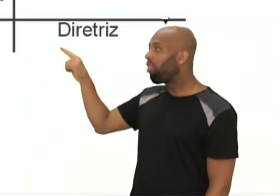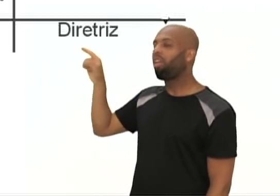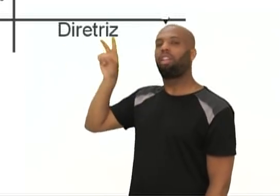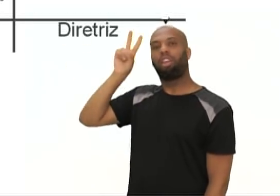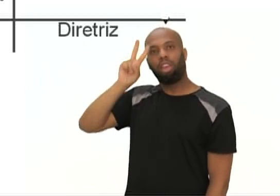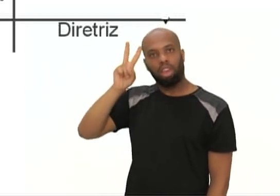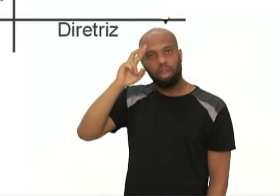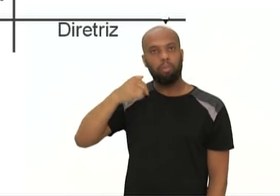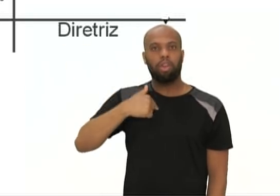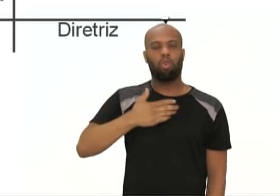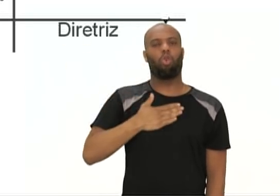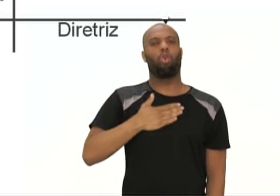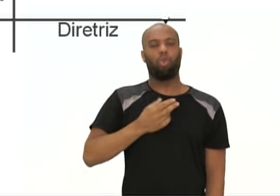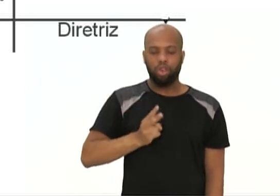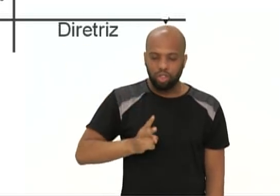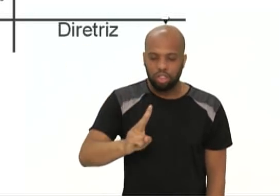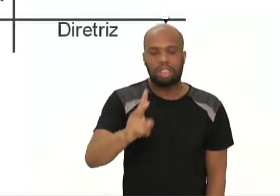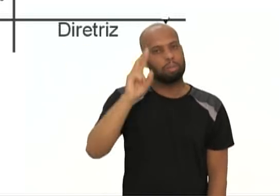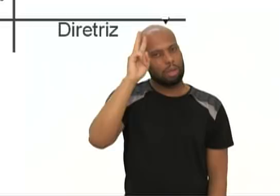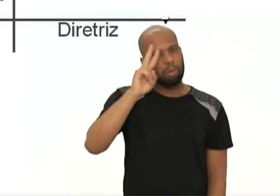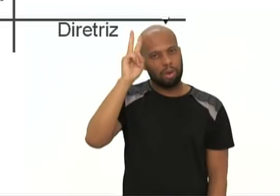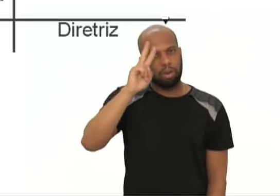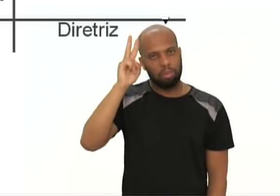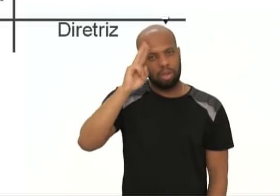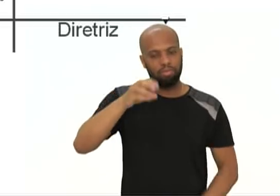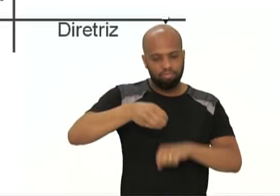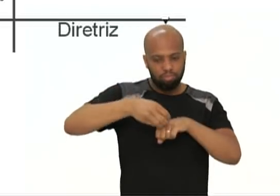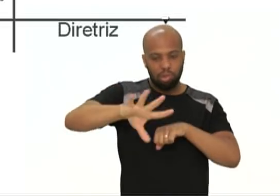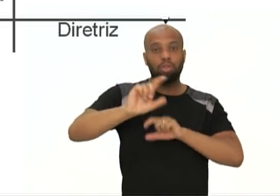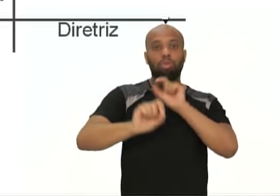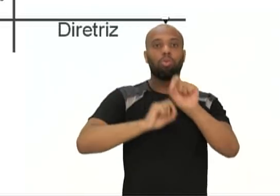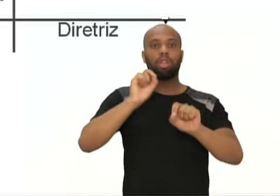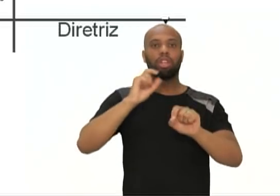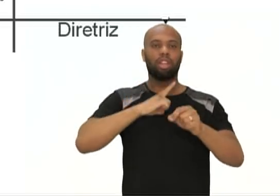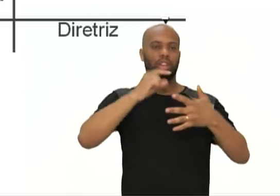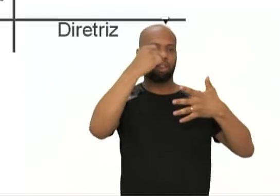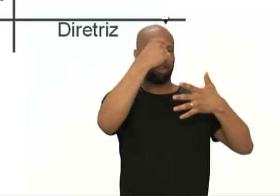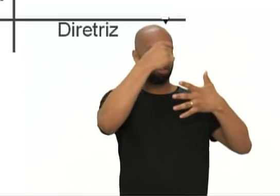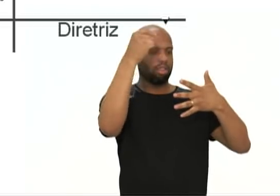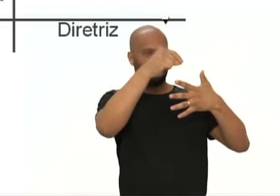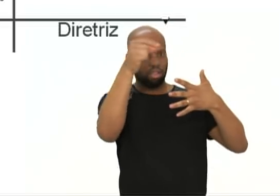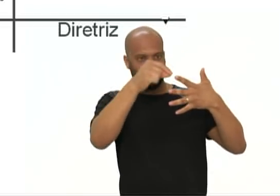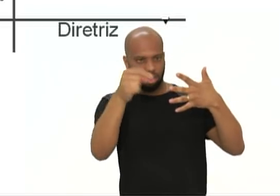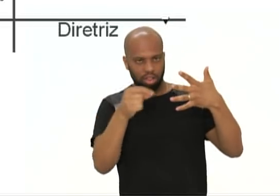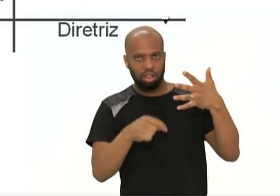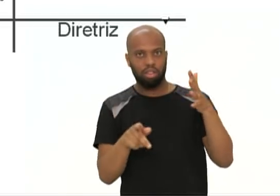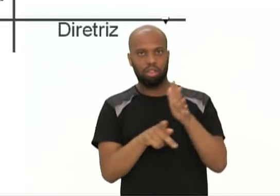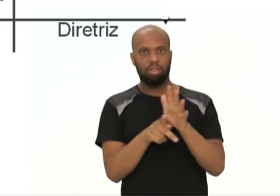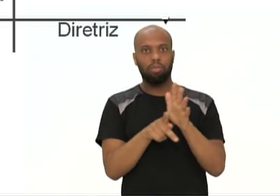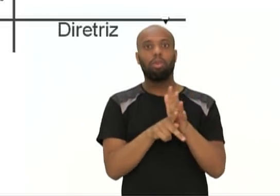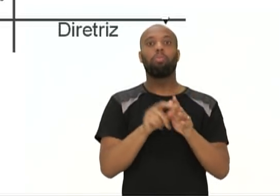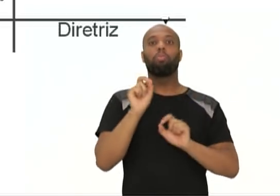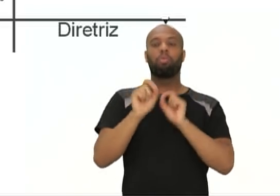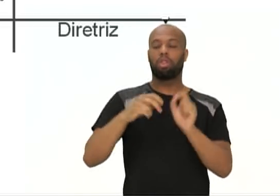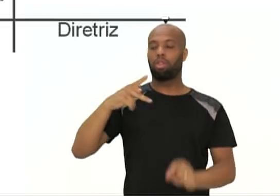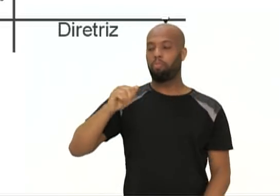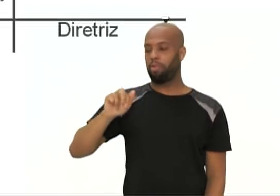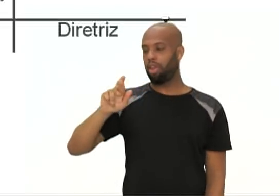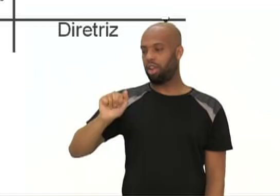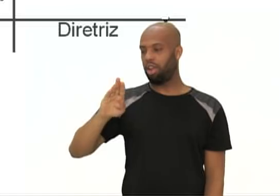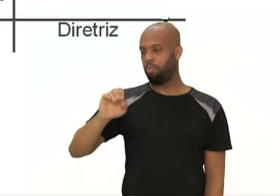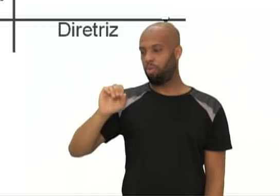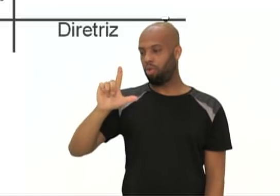relembrando, eu gosto sempre de estar relembrando quais são os elementos de uma parábola. Nós temos o